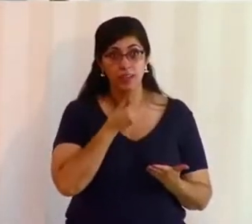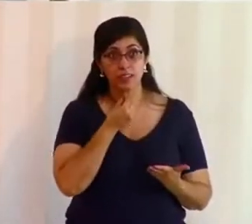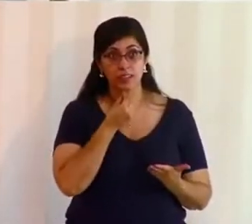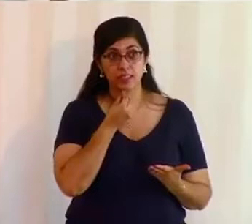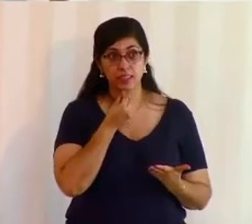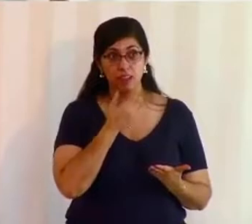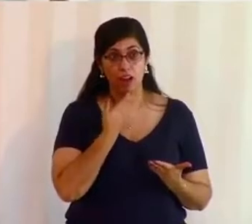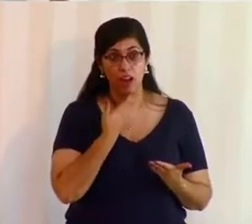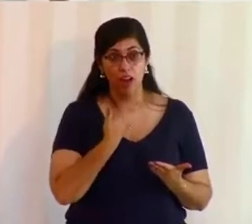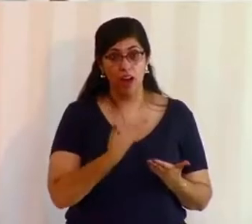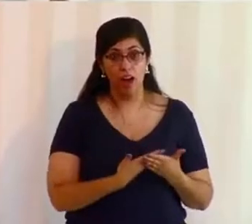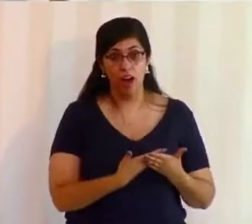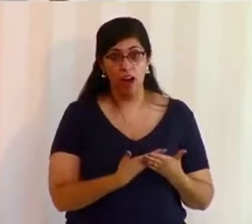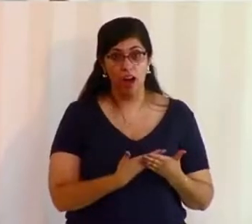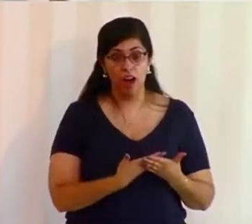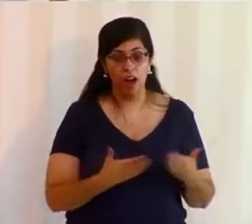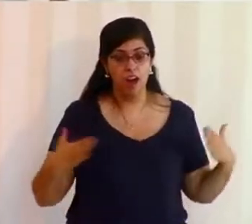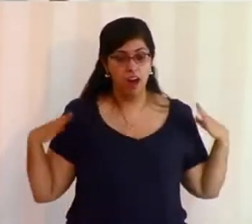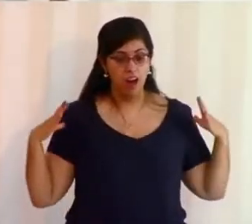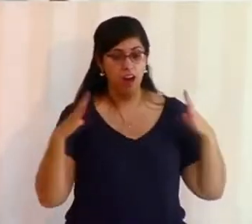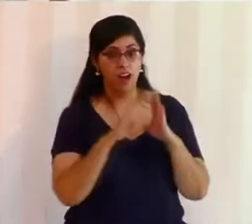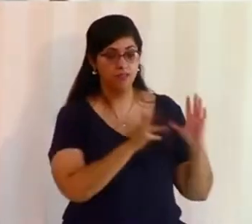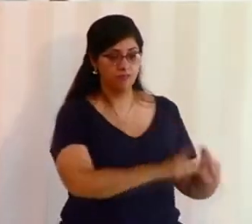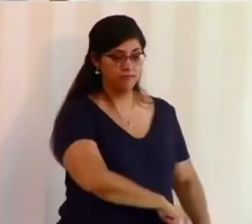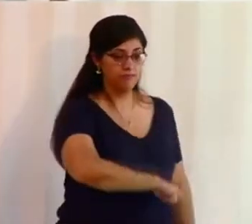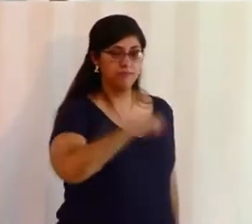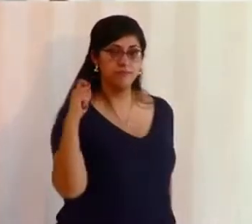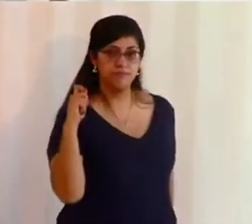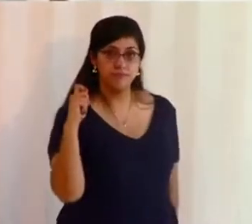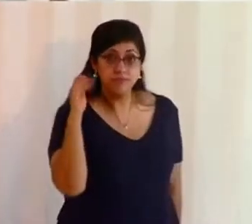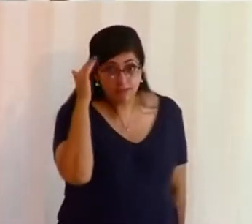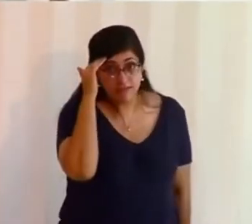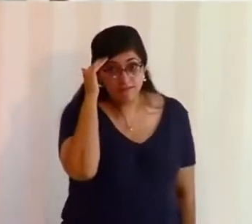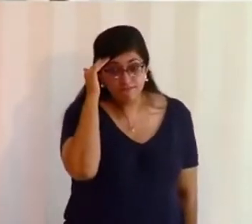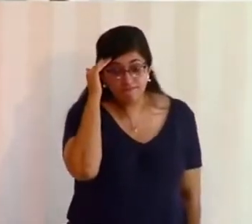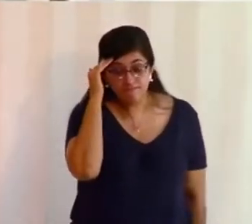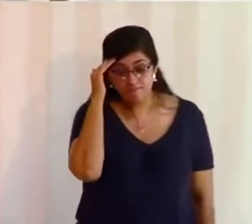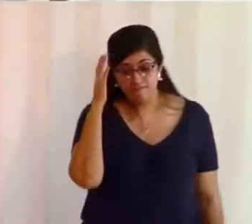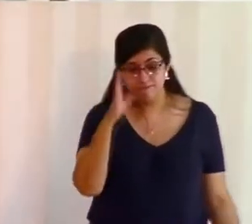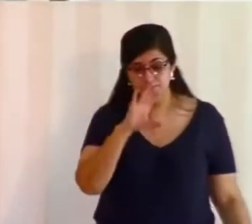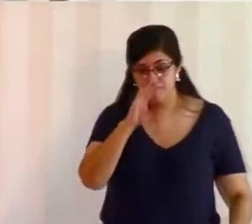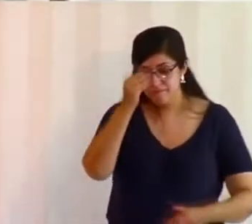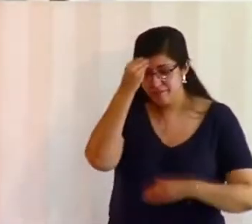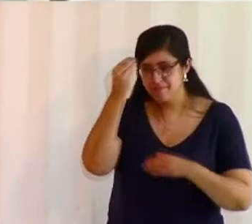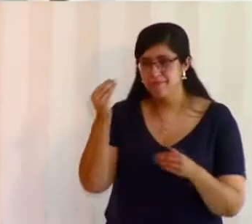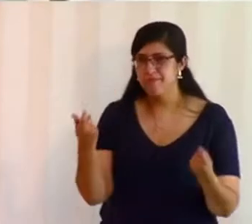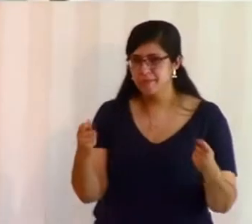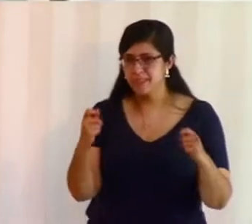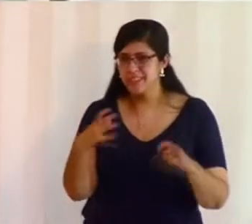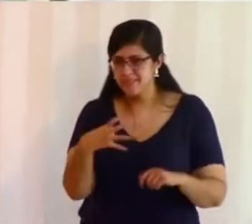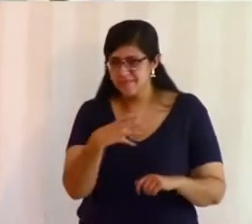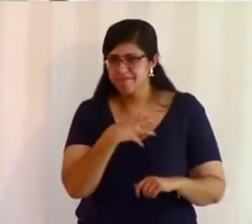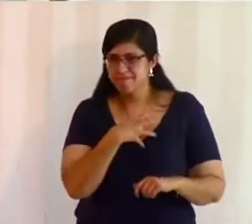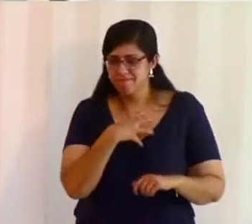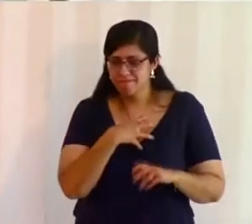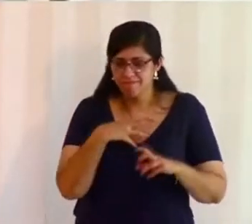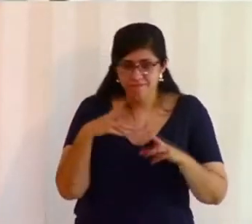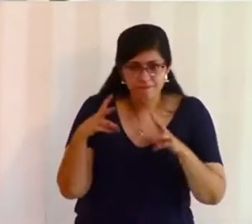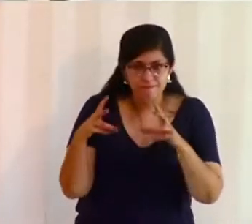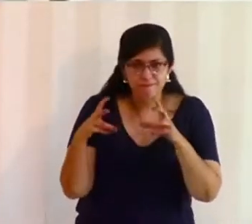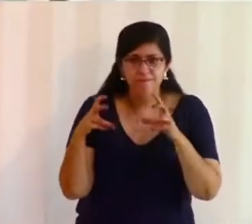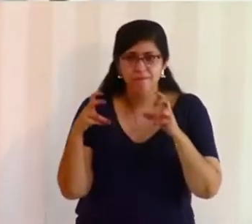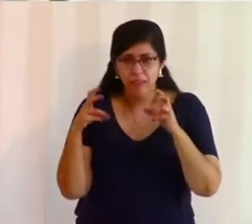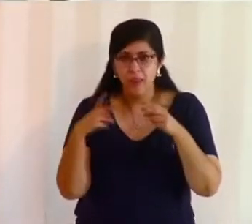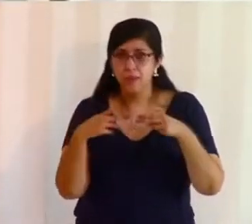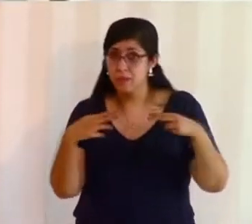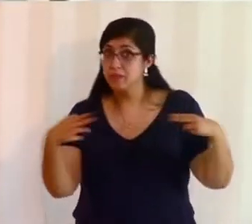passar. Nós precisamos, irmãos, de sensibilidade para realizar a obra do Senhor. Por isso o texto diz que imediatamente